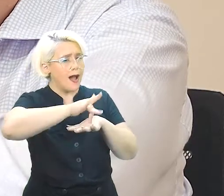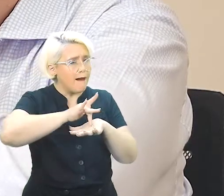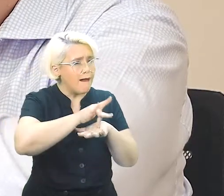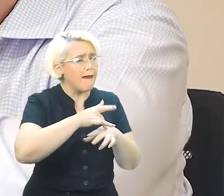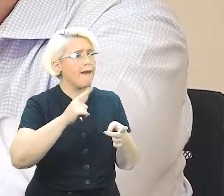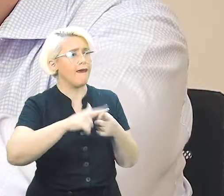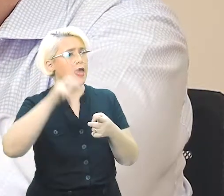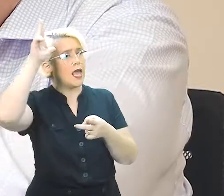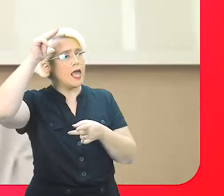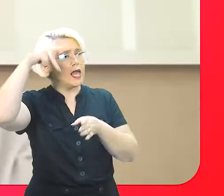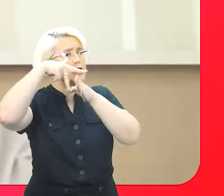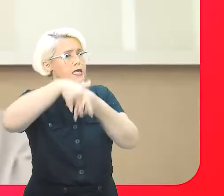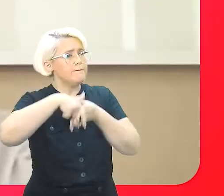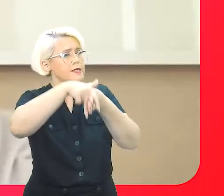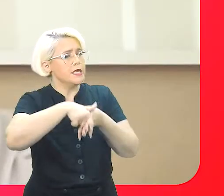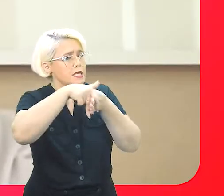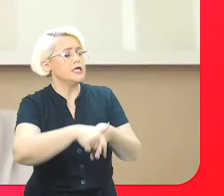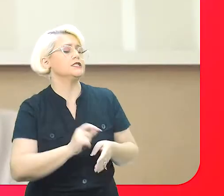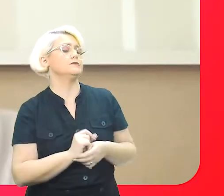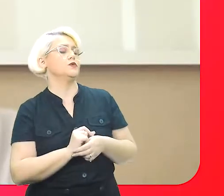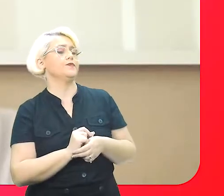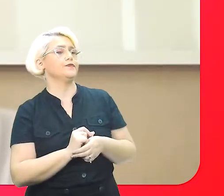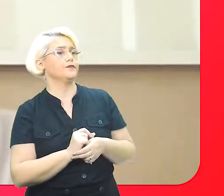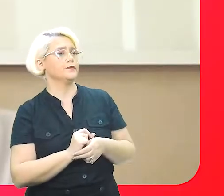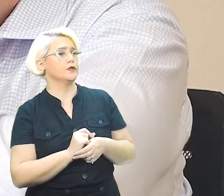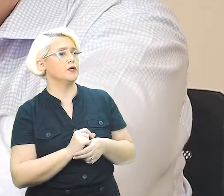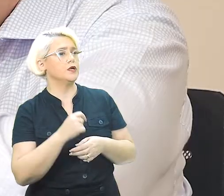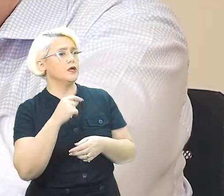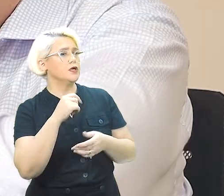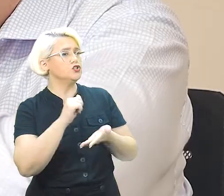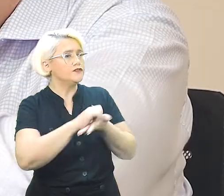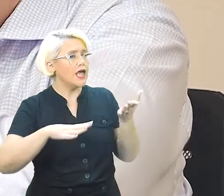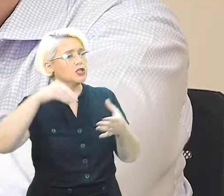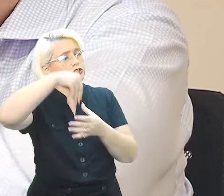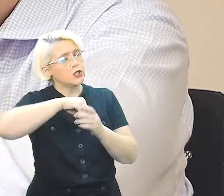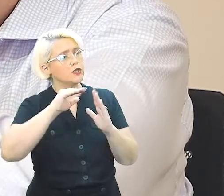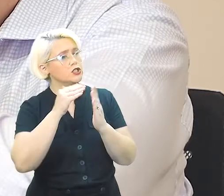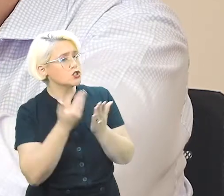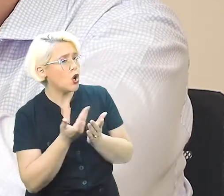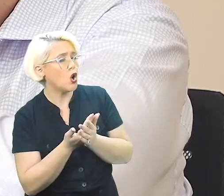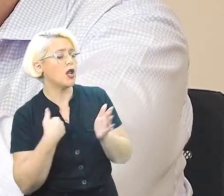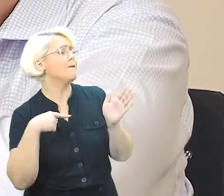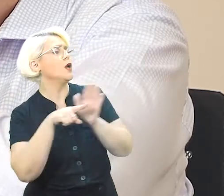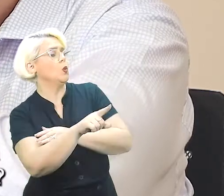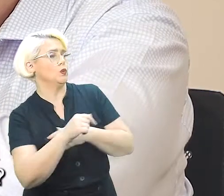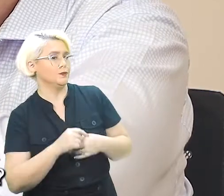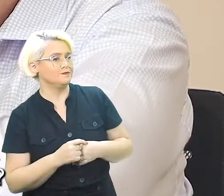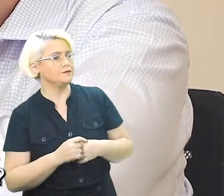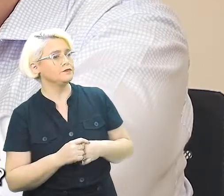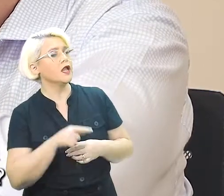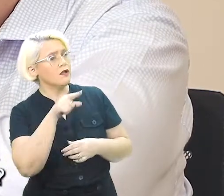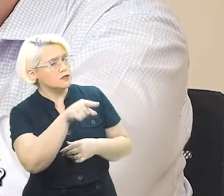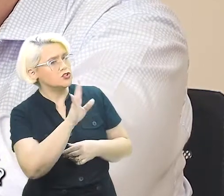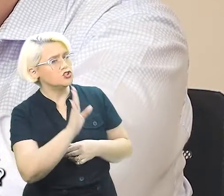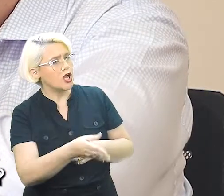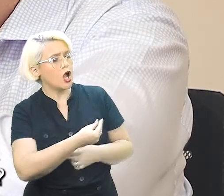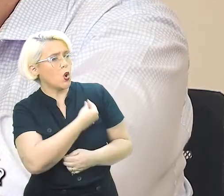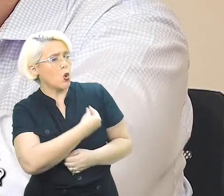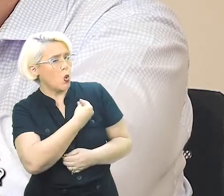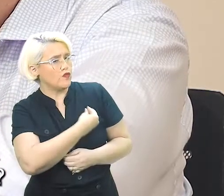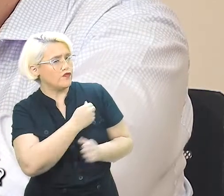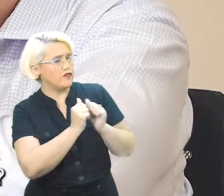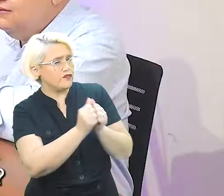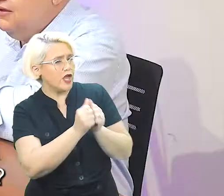no hipismo, né? Nas atividades que a senhora fazia na escola, eu lhe pergunto, a senhora chegou a conviver